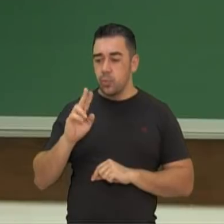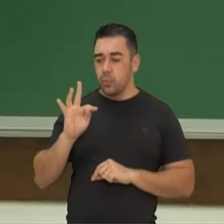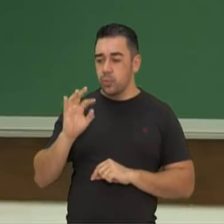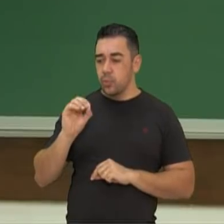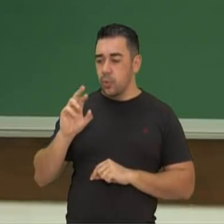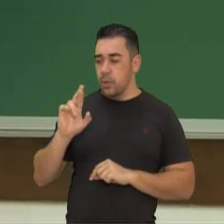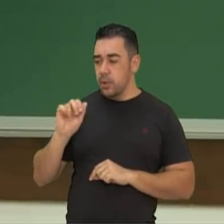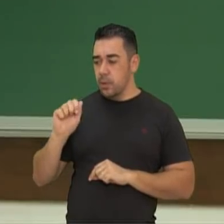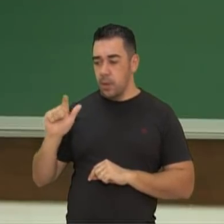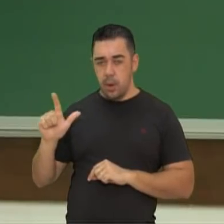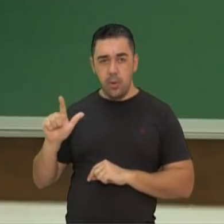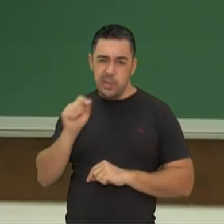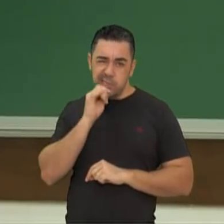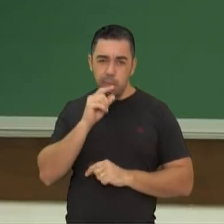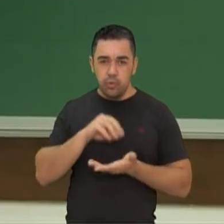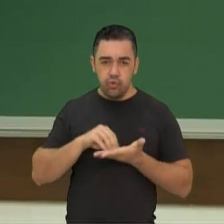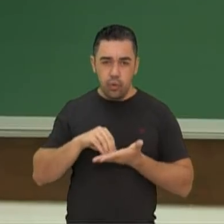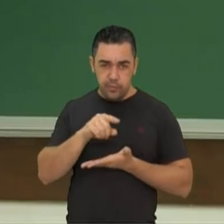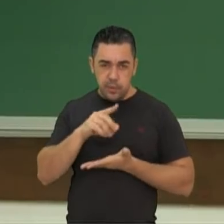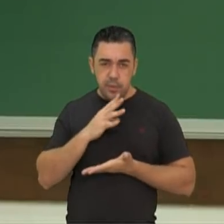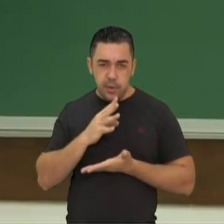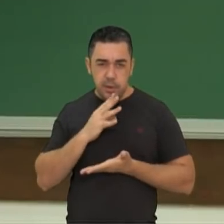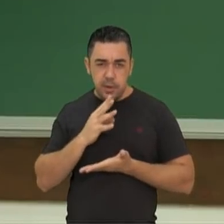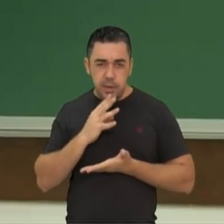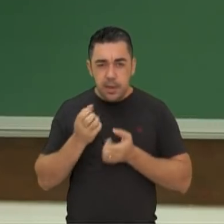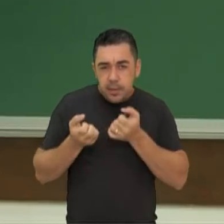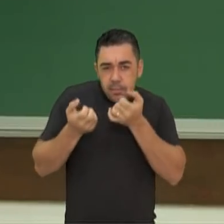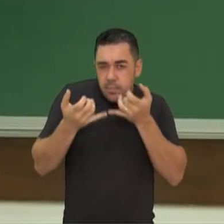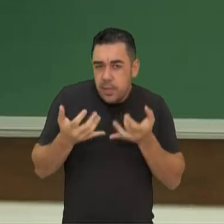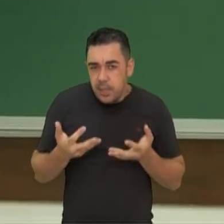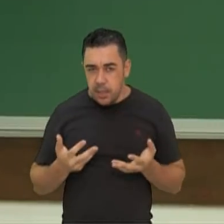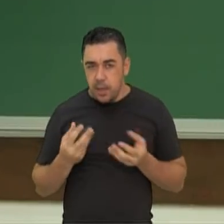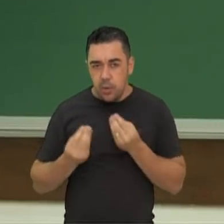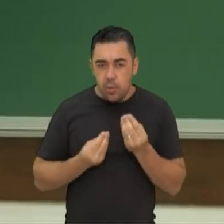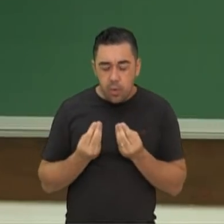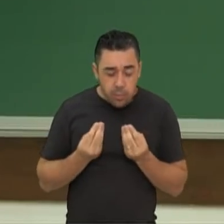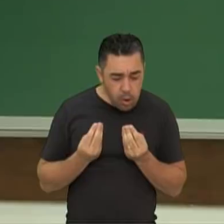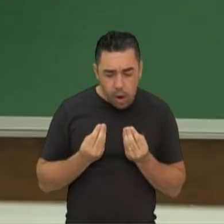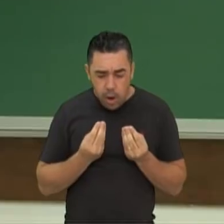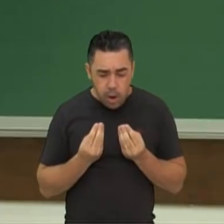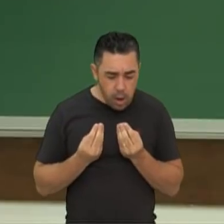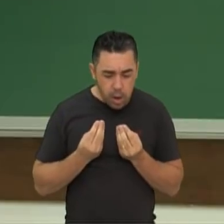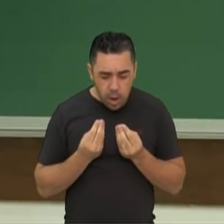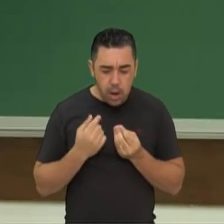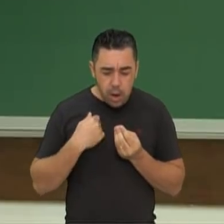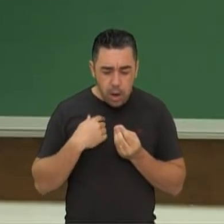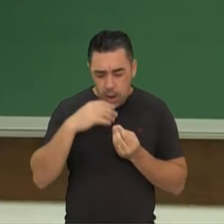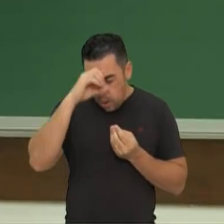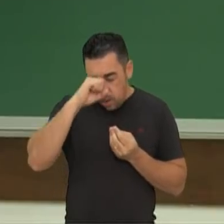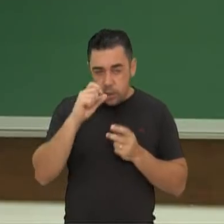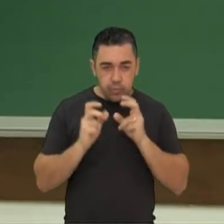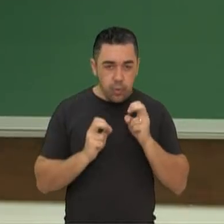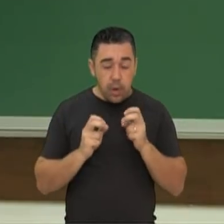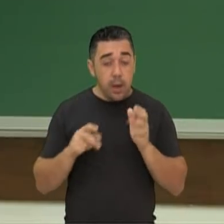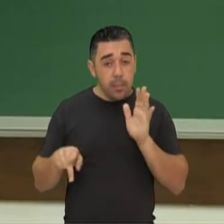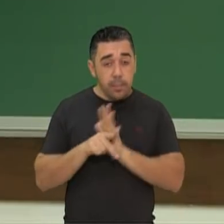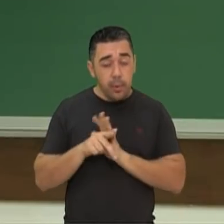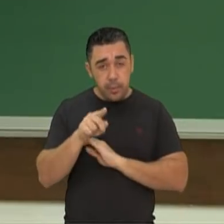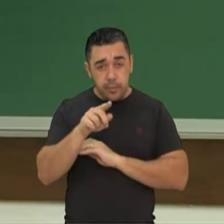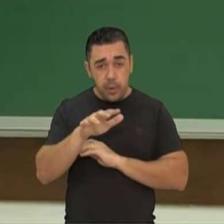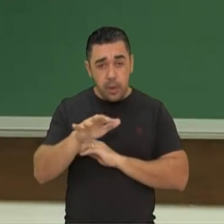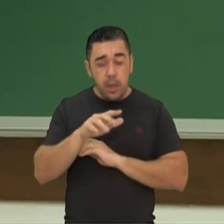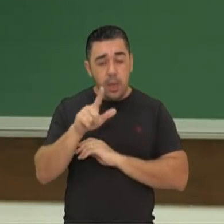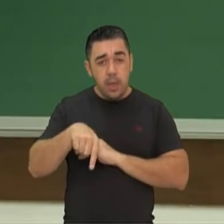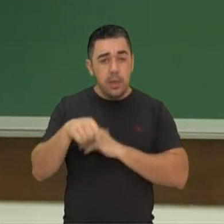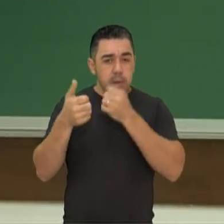joguinho. Sabe o que é o tutorial, né? Aquela explicação, aquele manual, aquelas coisas pertinentes que vão